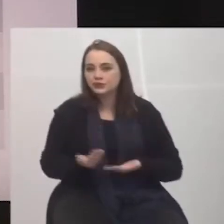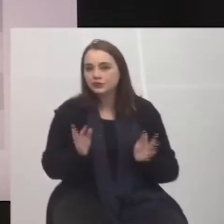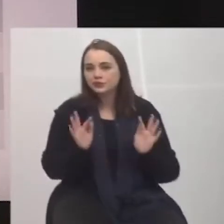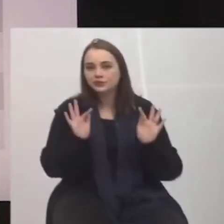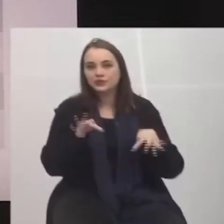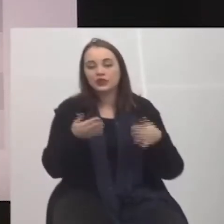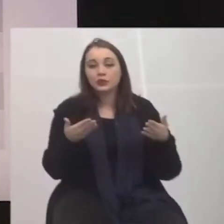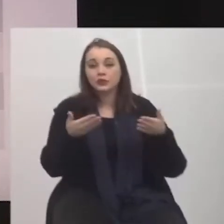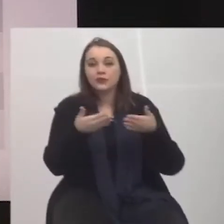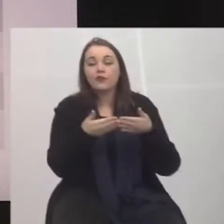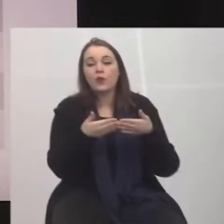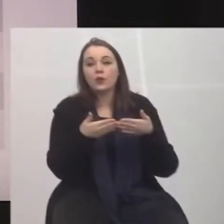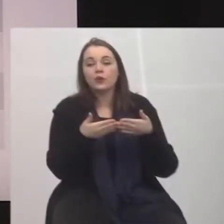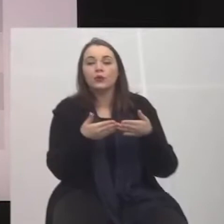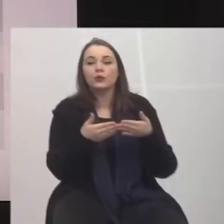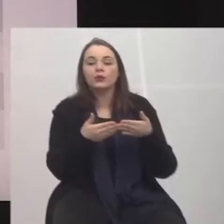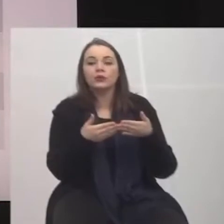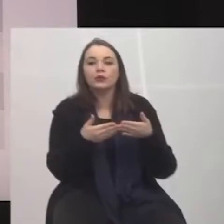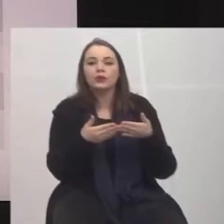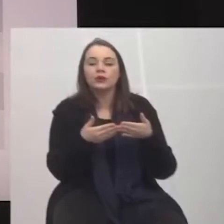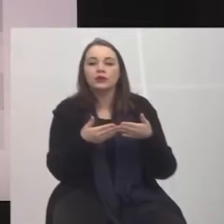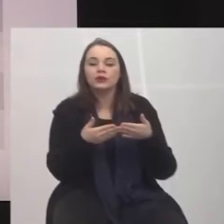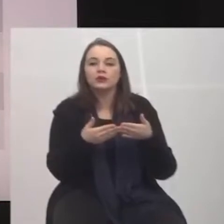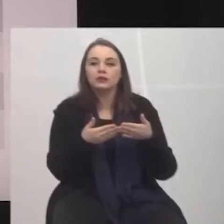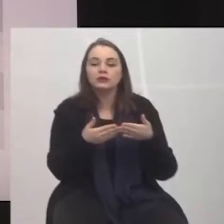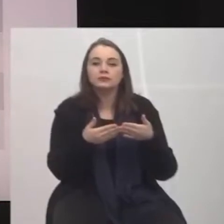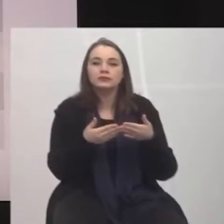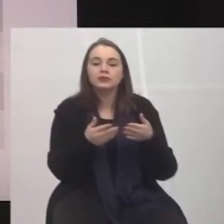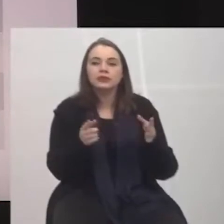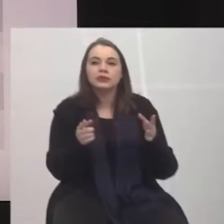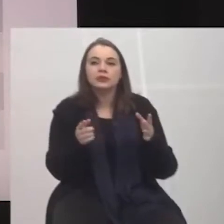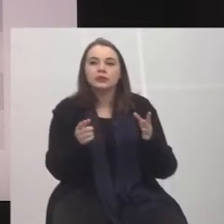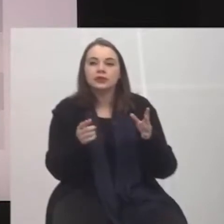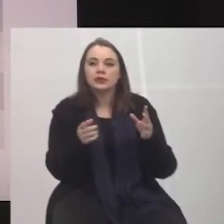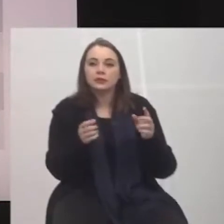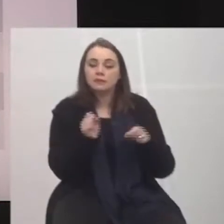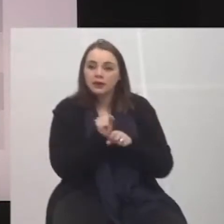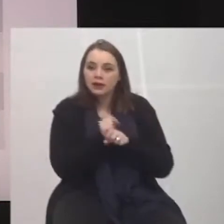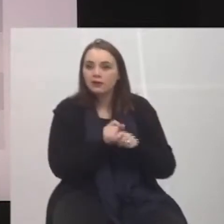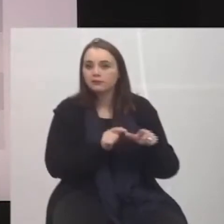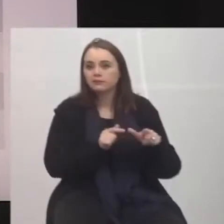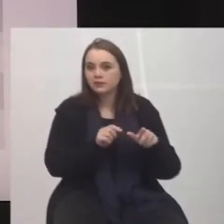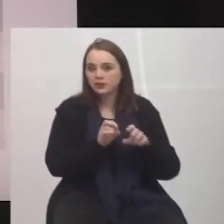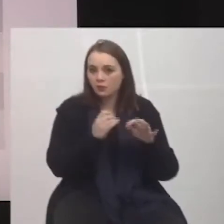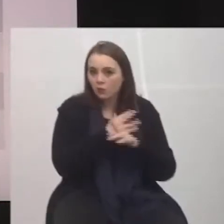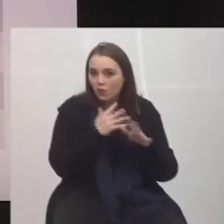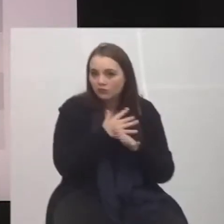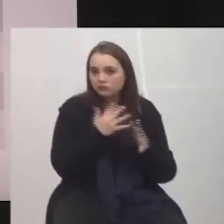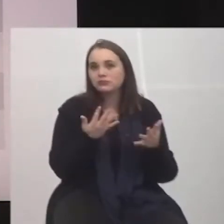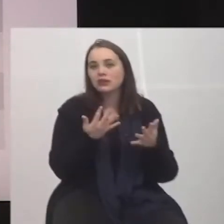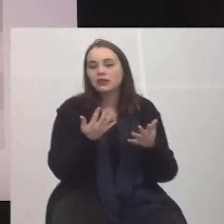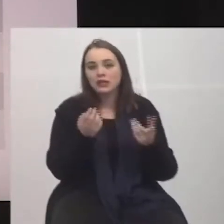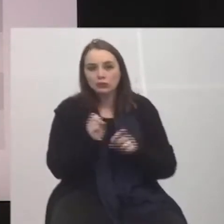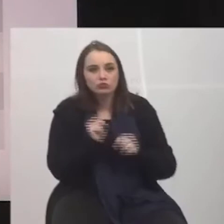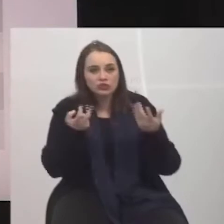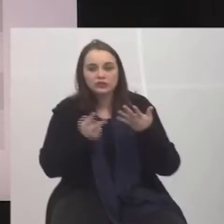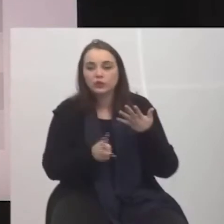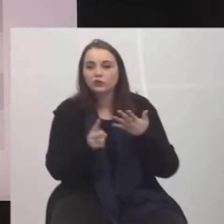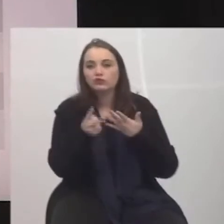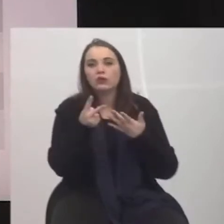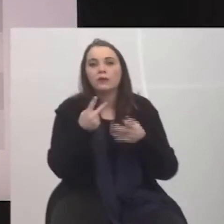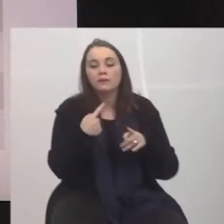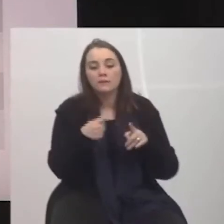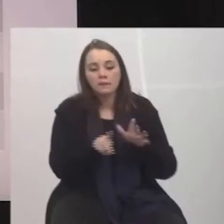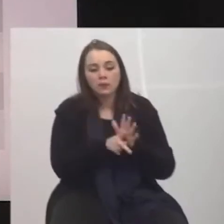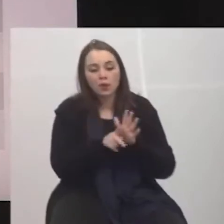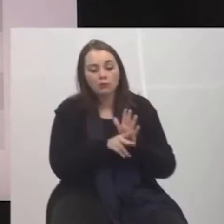que o foco foi realmente o contingenciamento e até fossem impossíveis de ser praticada devido às